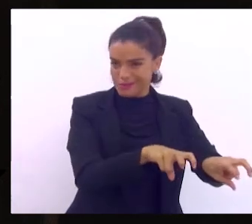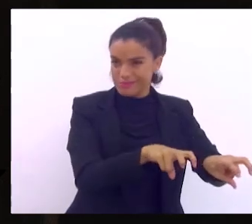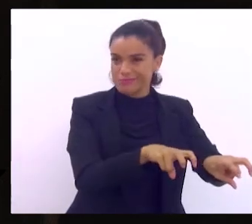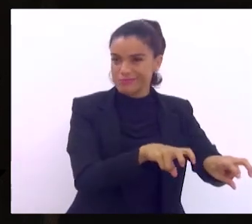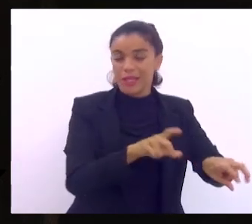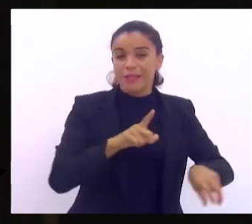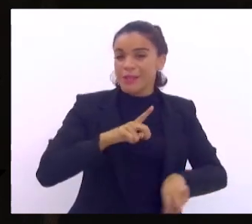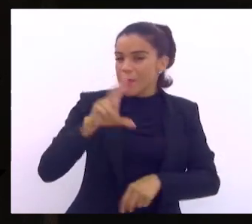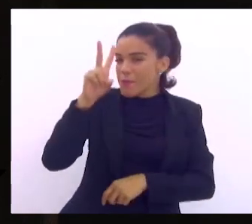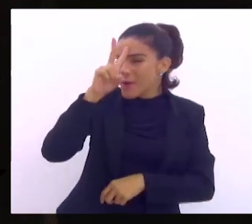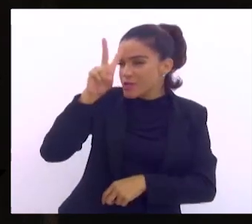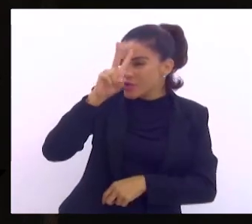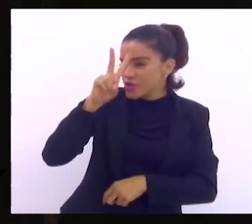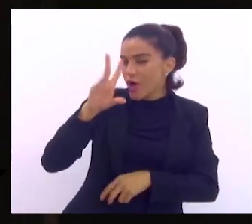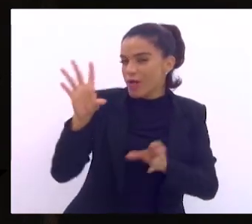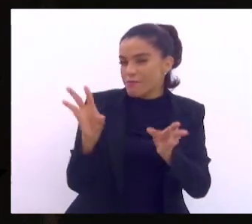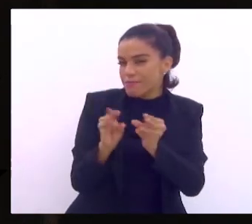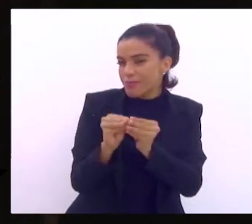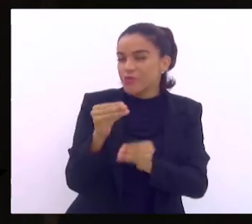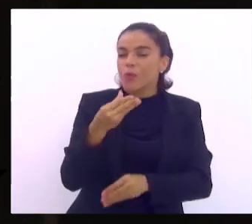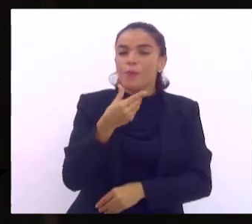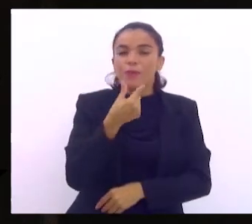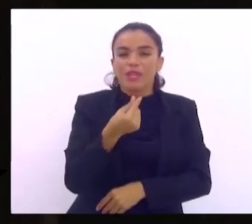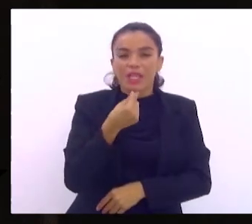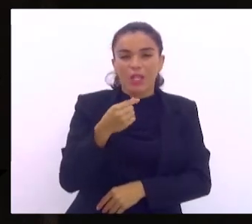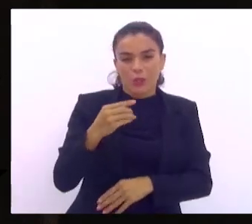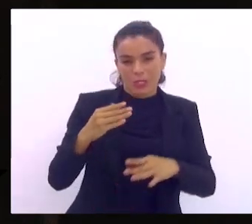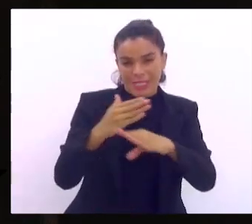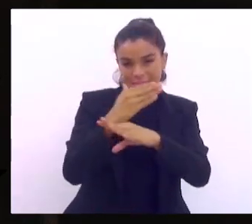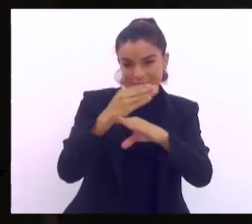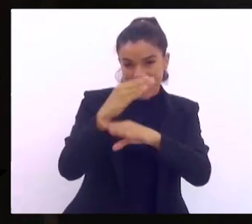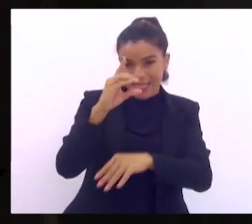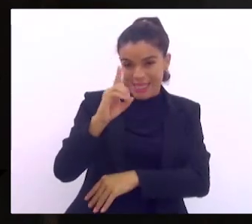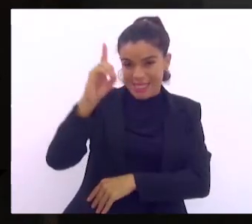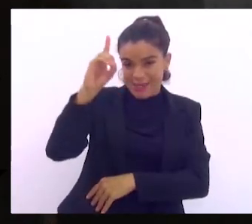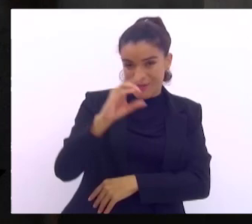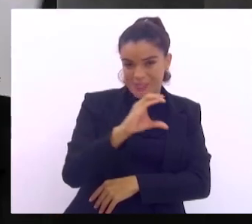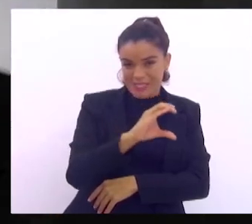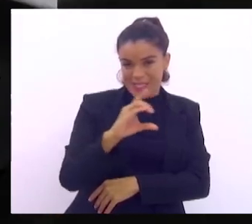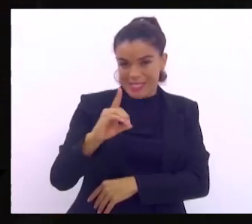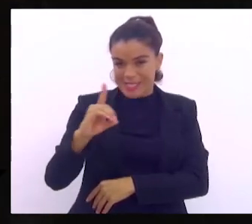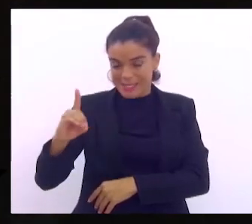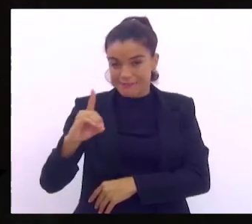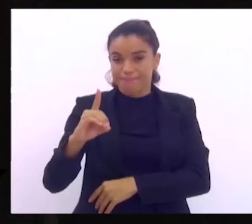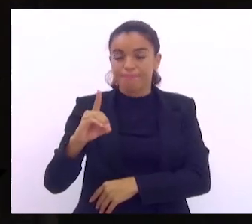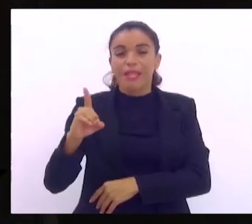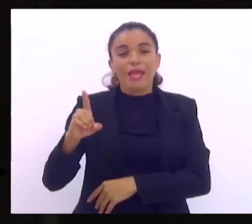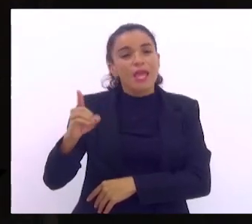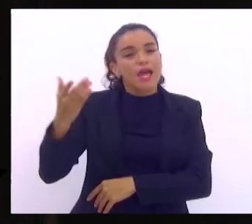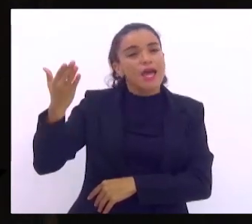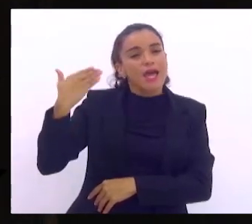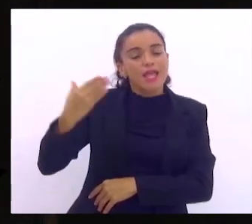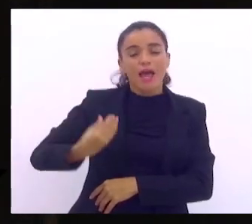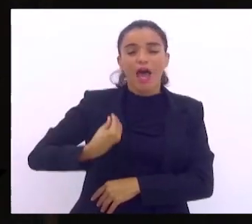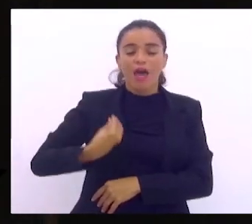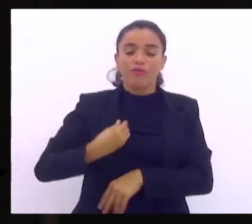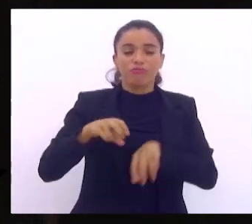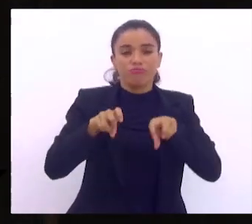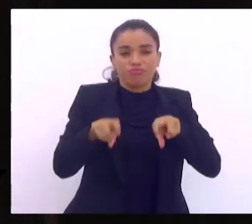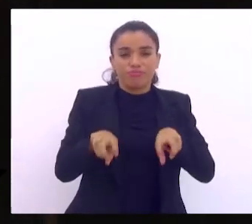Tem uma história de um menino da Cidade de Deus, que ele estava num ônibus,